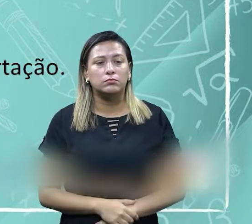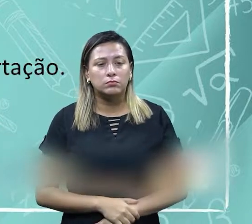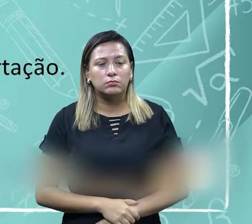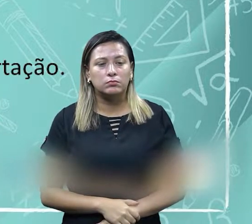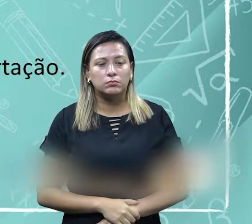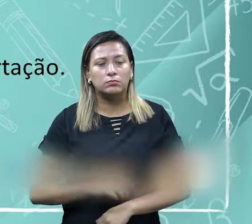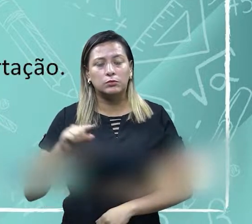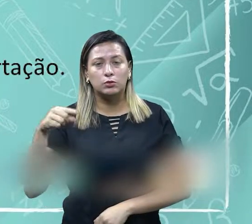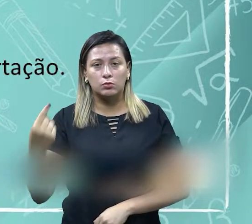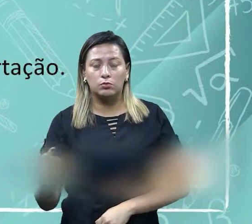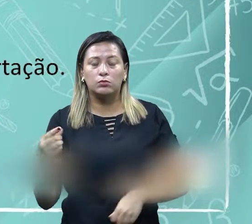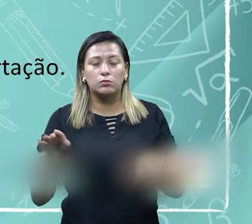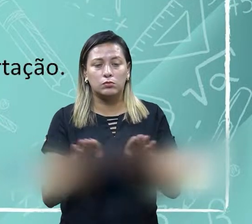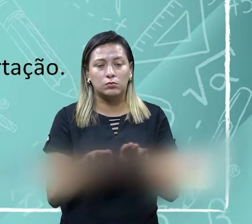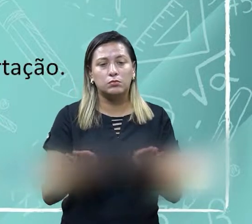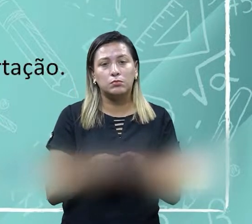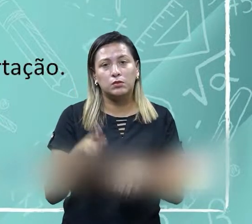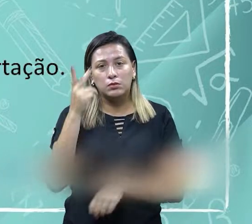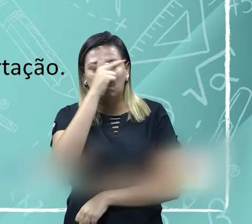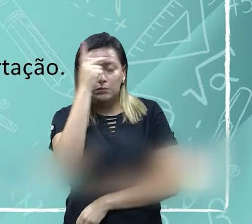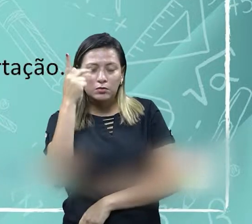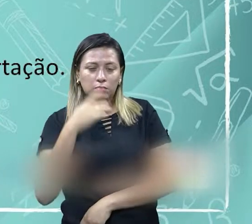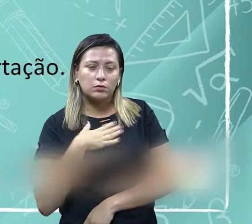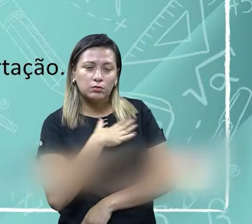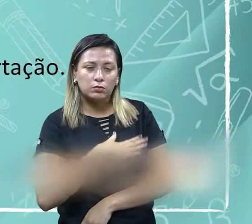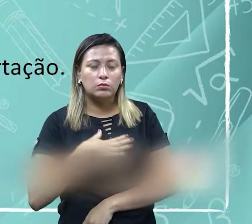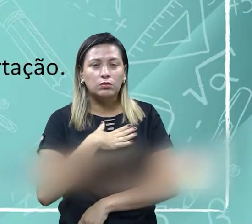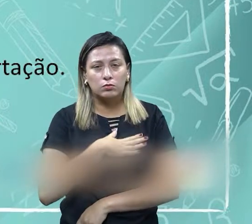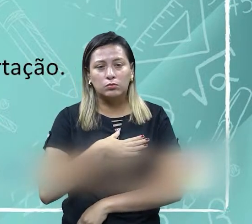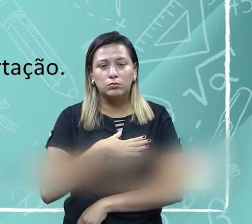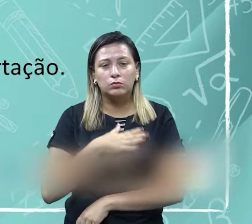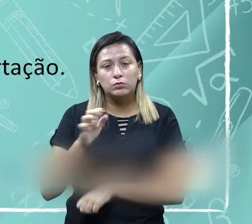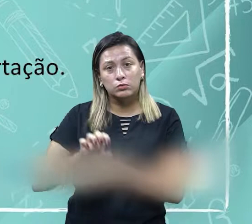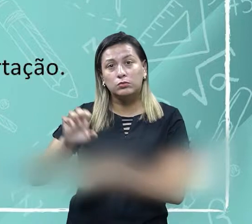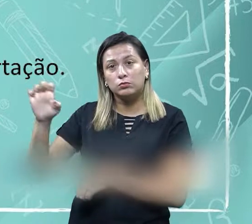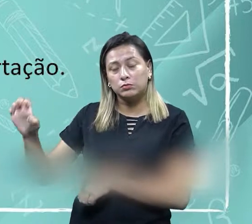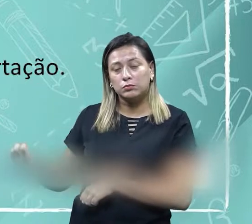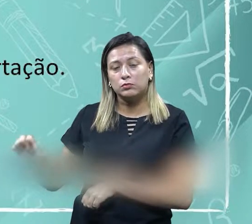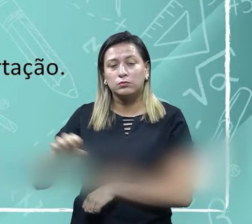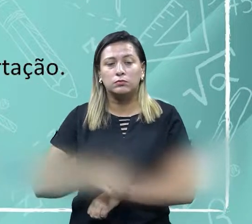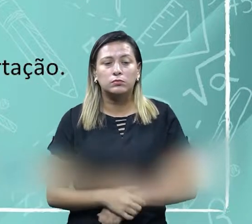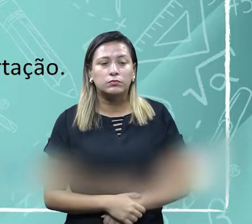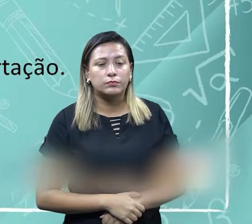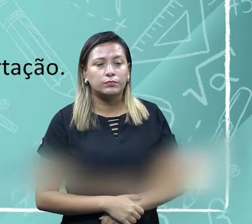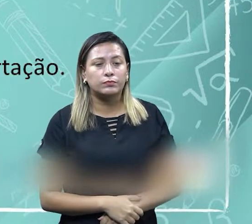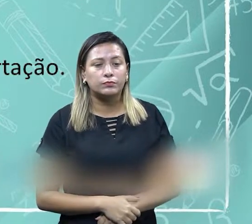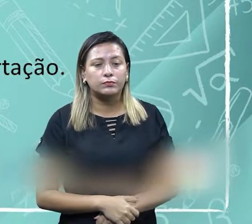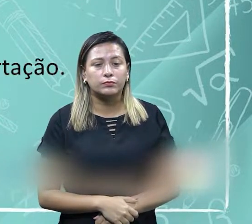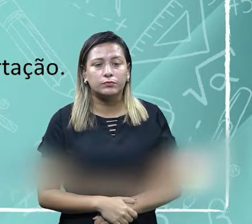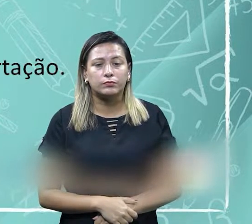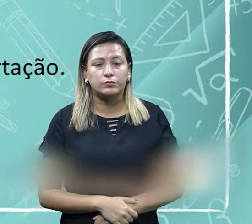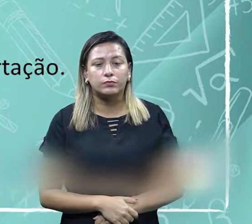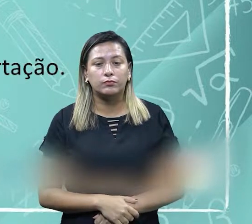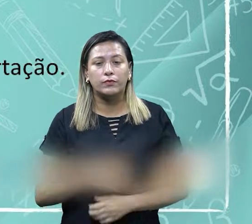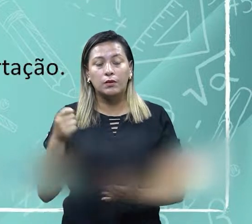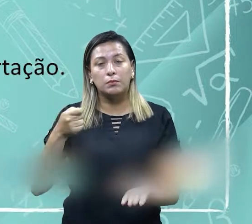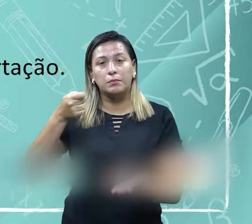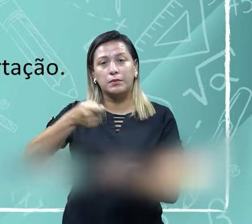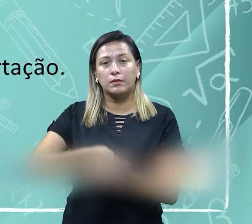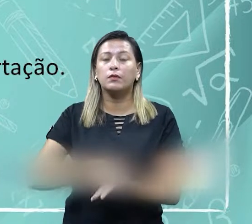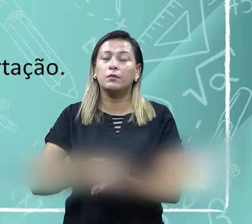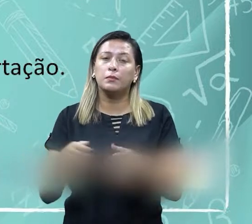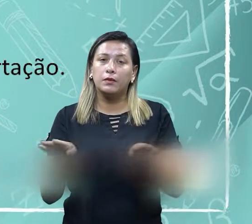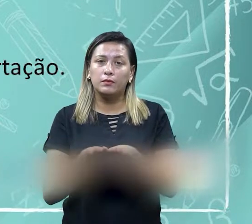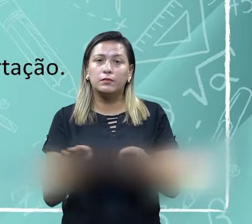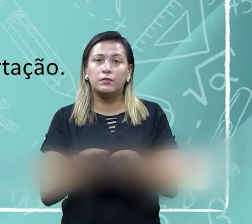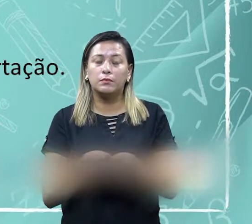Outro processo também que as pessoas gostam de querer importar, por que nós temos que exportar? Porque providencia um pagamento de ingressos de